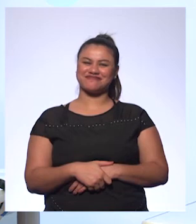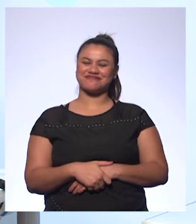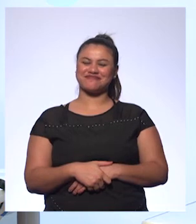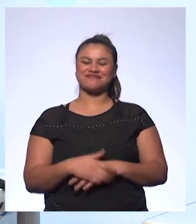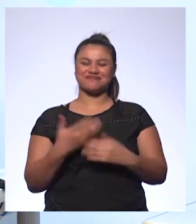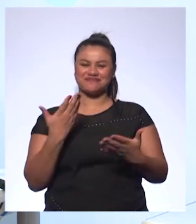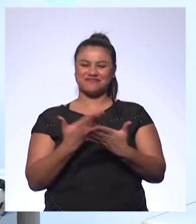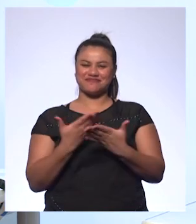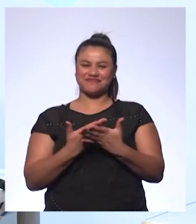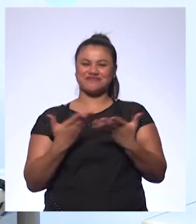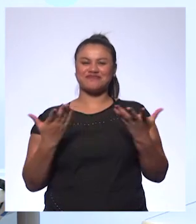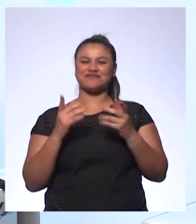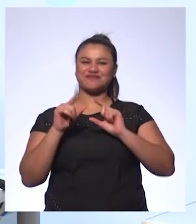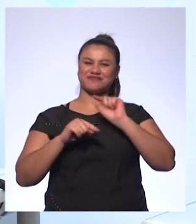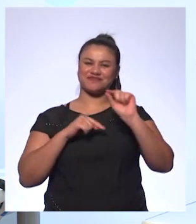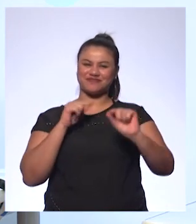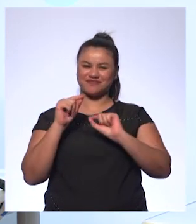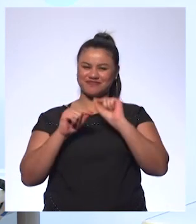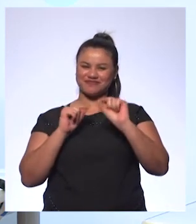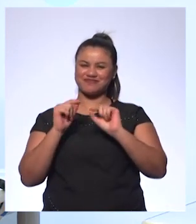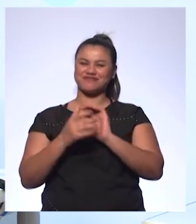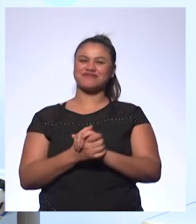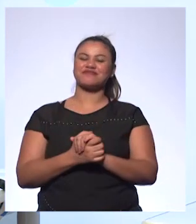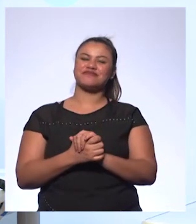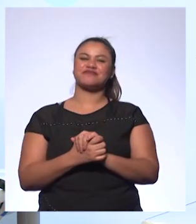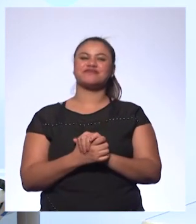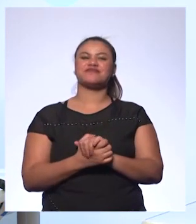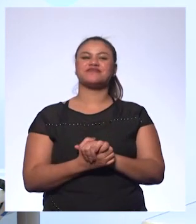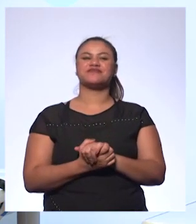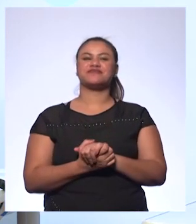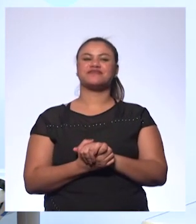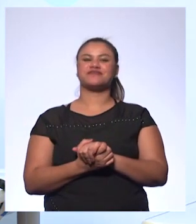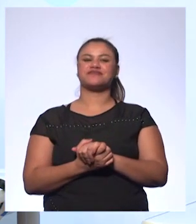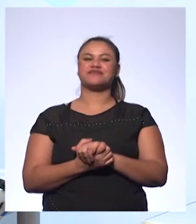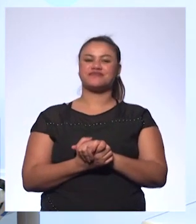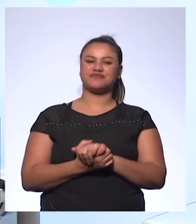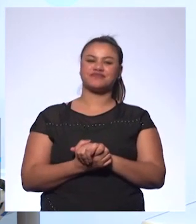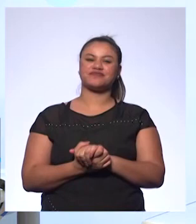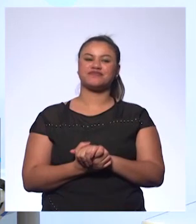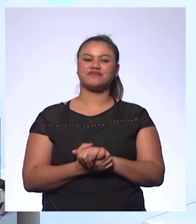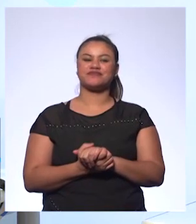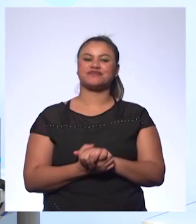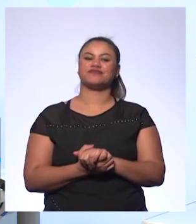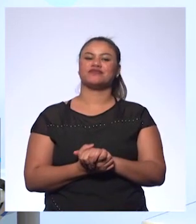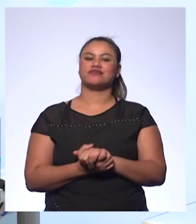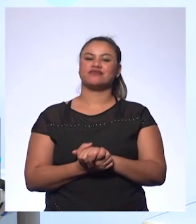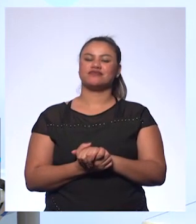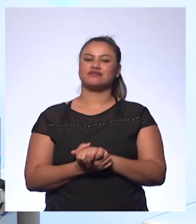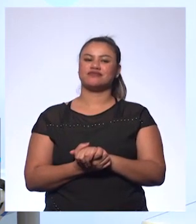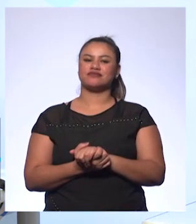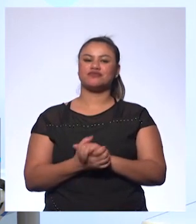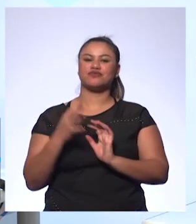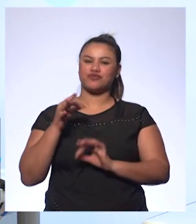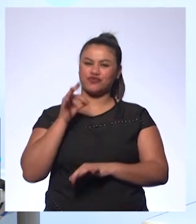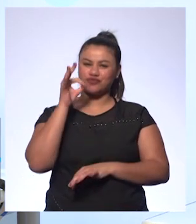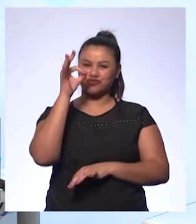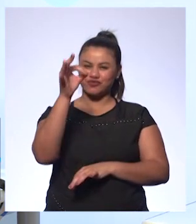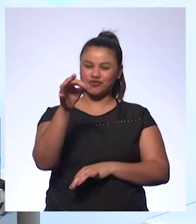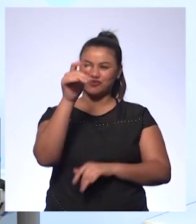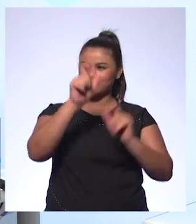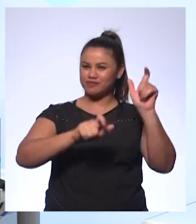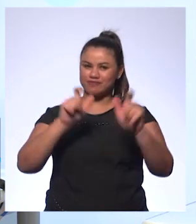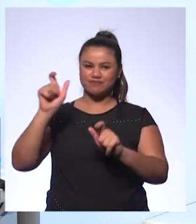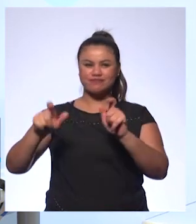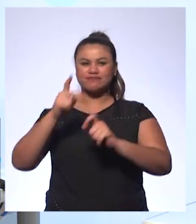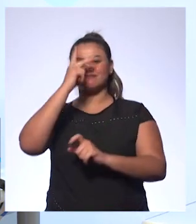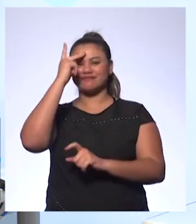hoje a aula de hoje o título de hoje é can you tell people Fisher Você pode falar do futuro das pessoas